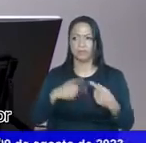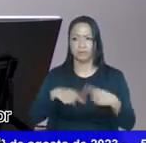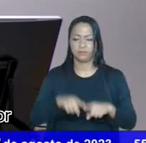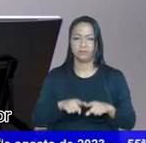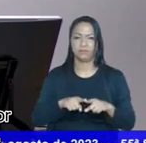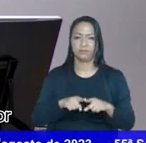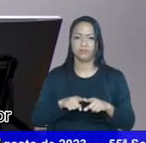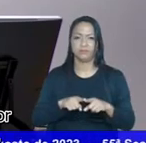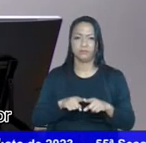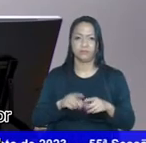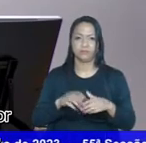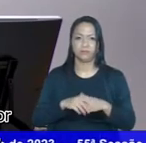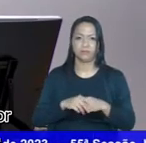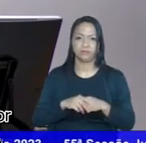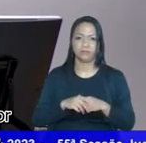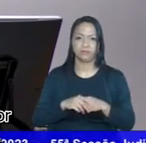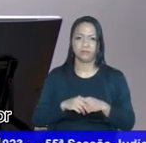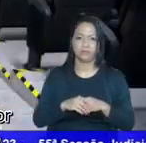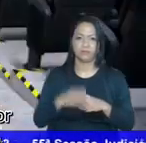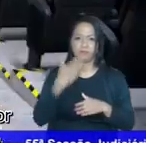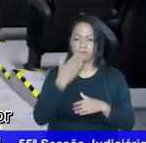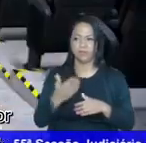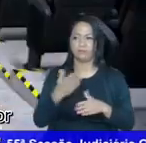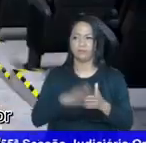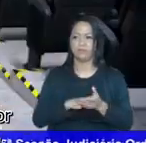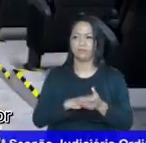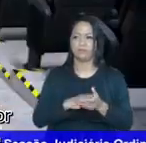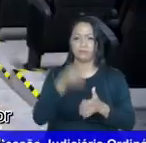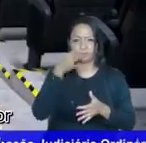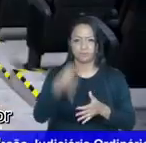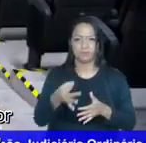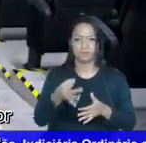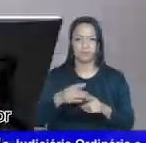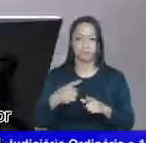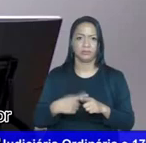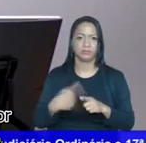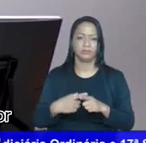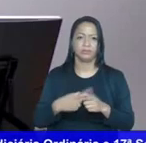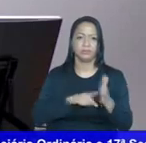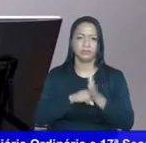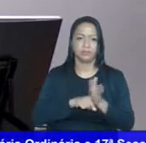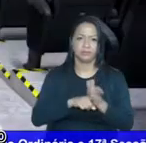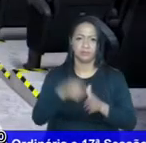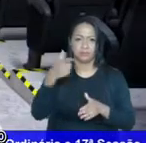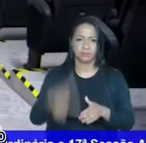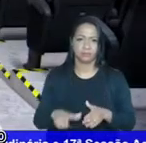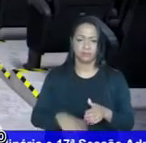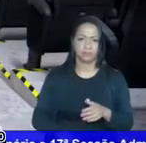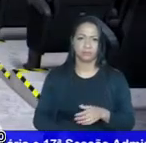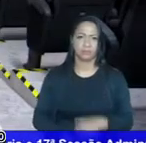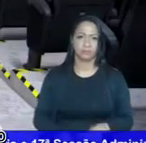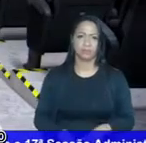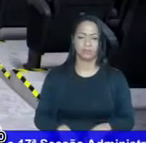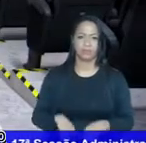eu vou... pedir vista, então, antes de passar. Eu vou pedir vista. Embora eu seja o relator, eu vou pedir vista para reavaliar essas questões. Paulo Madeira quer